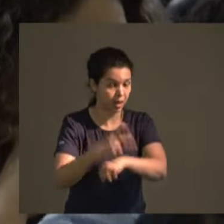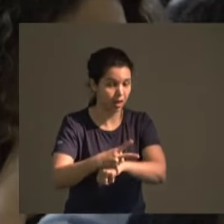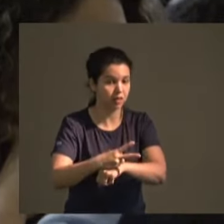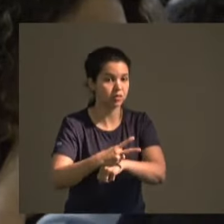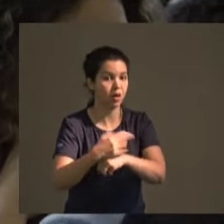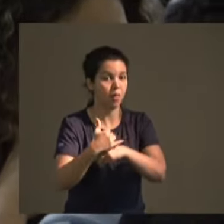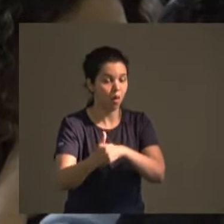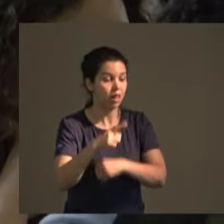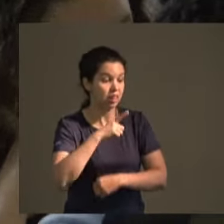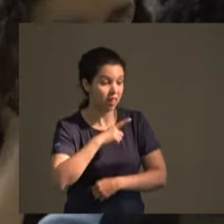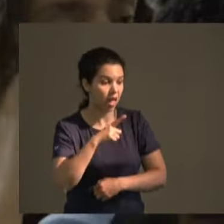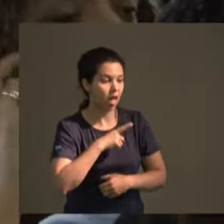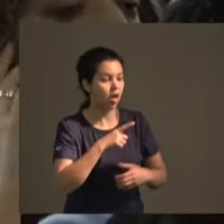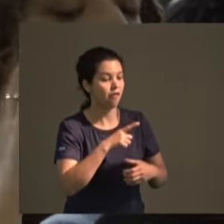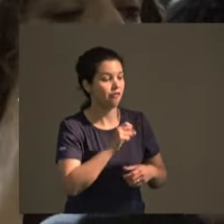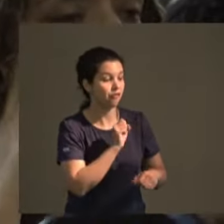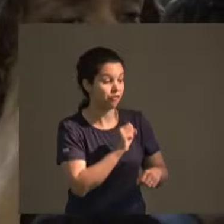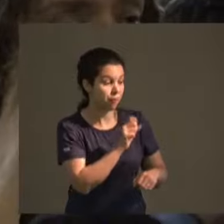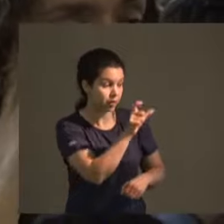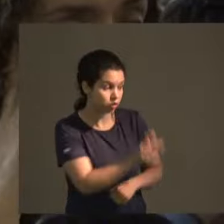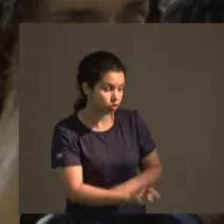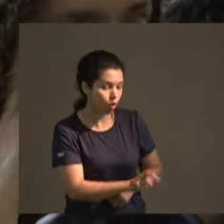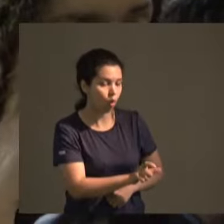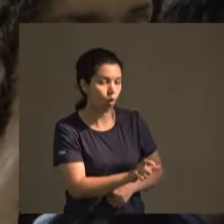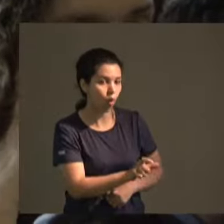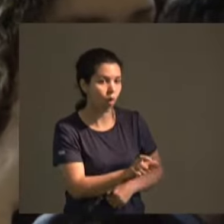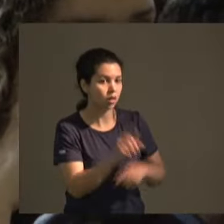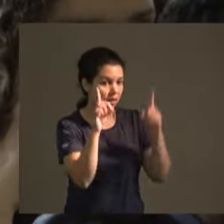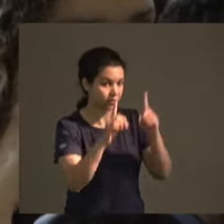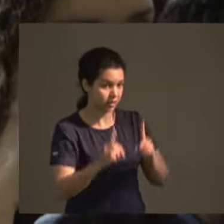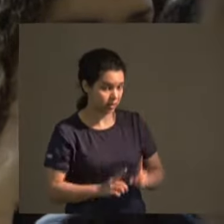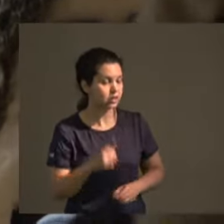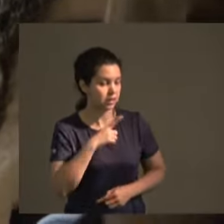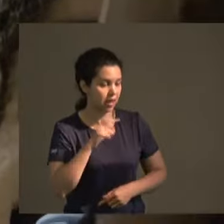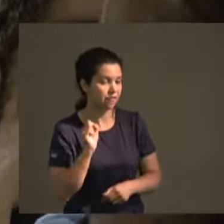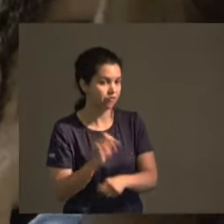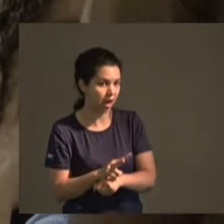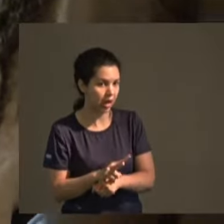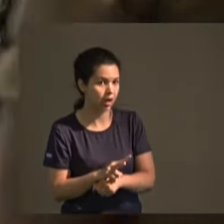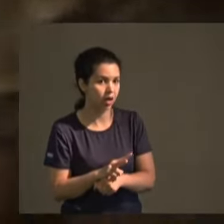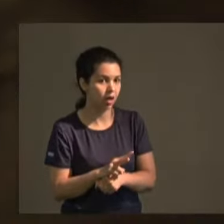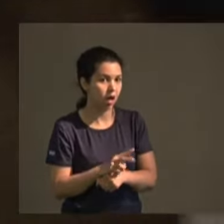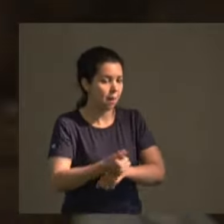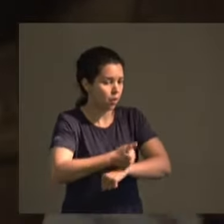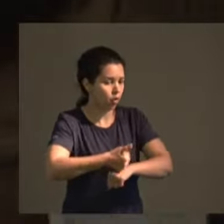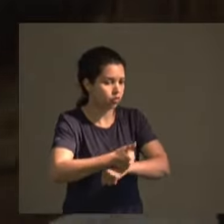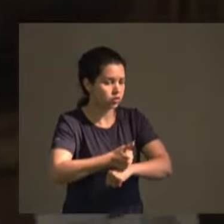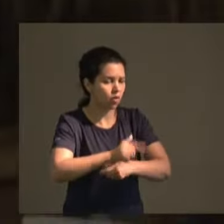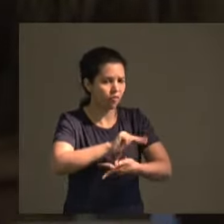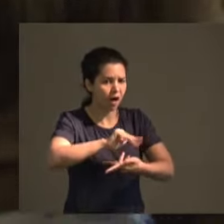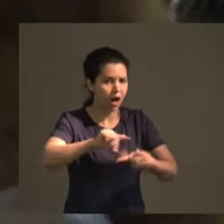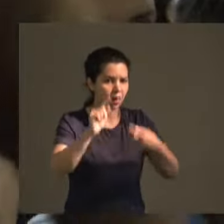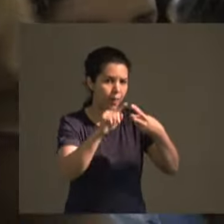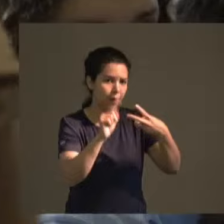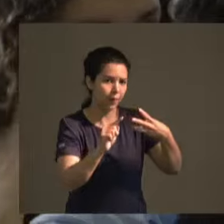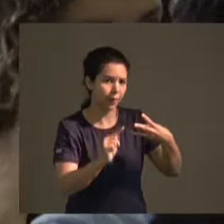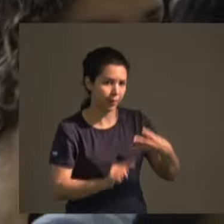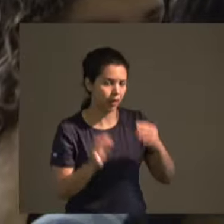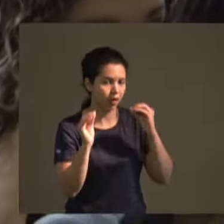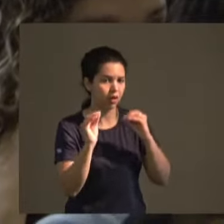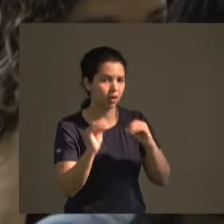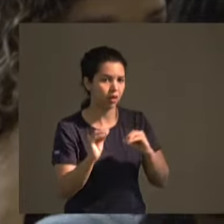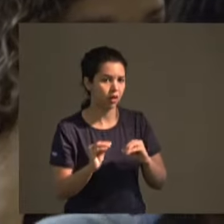PCDs, com várias definições de profissão, e aí eu olho aquilo e me